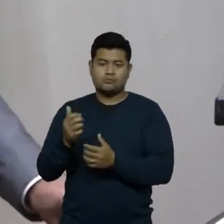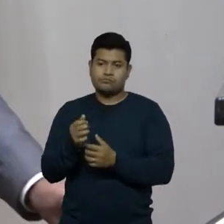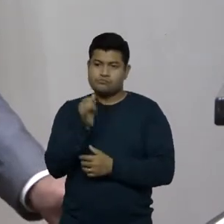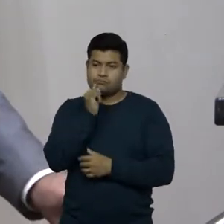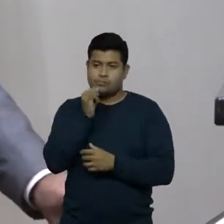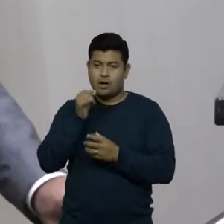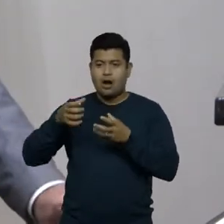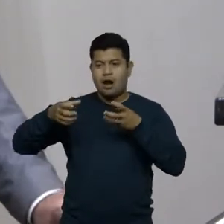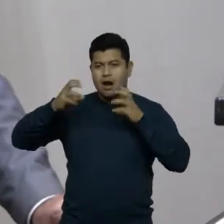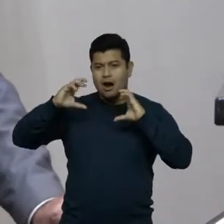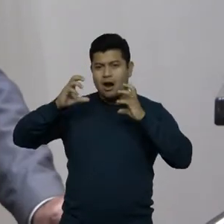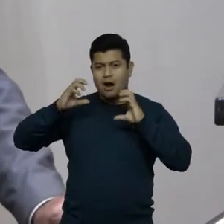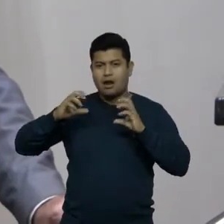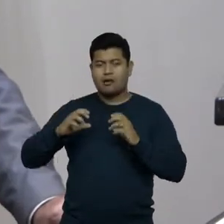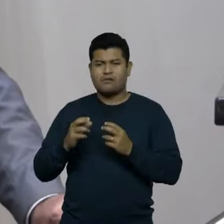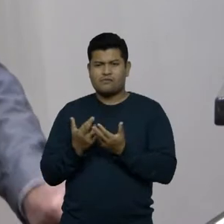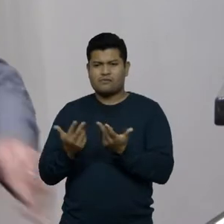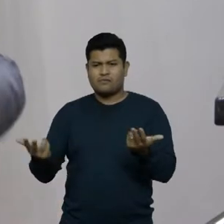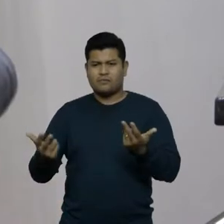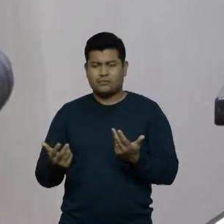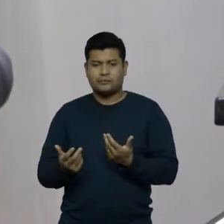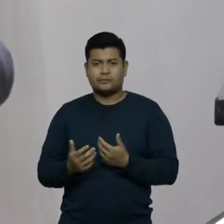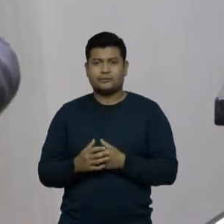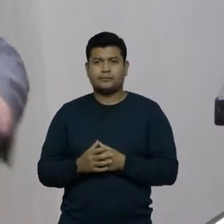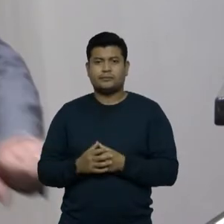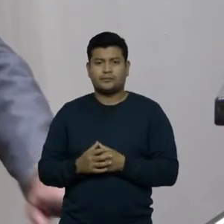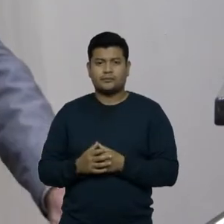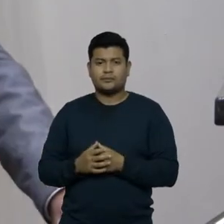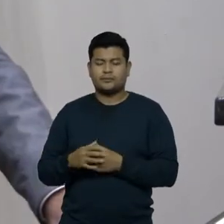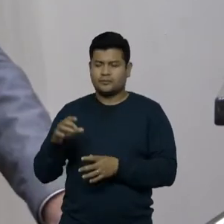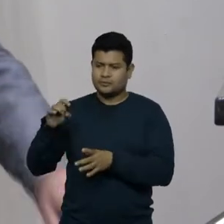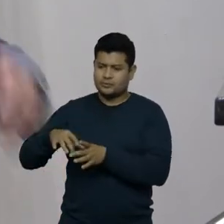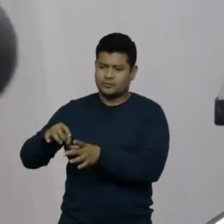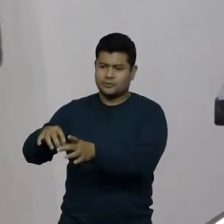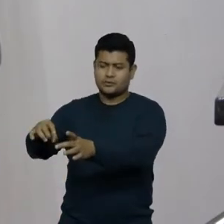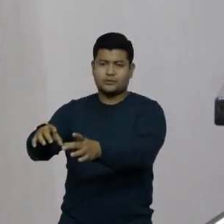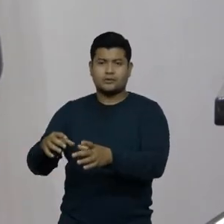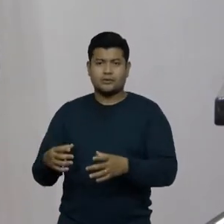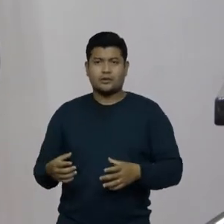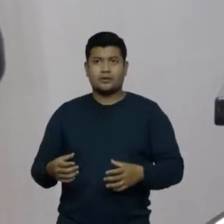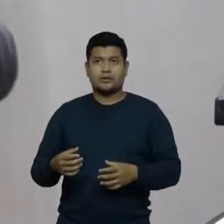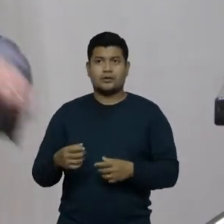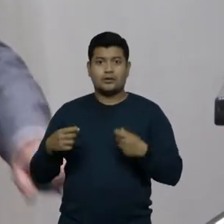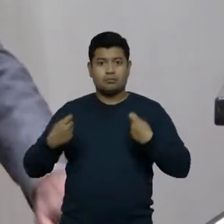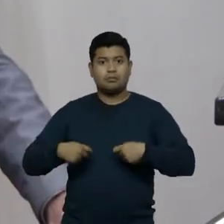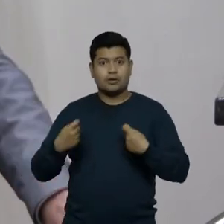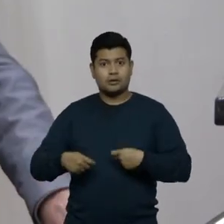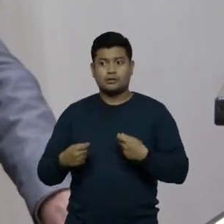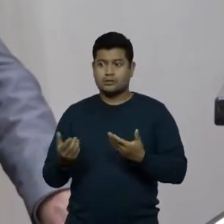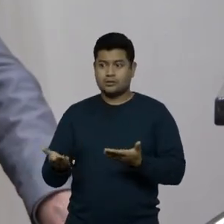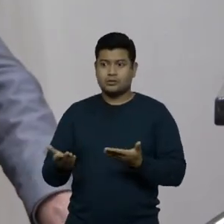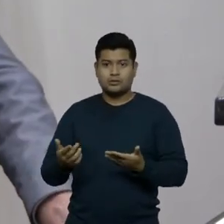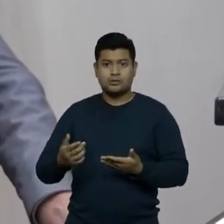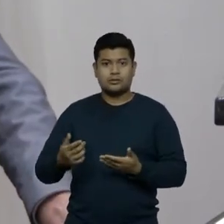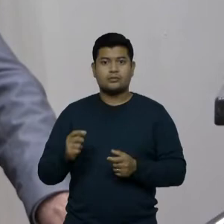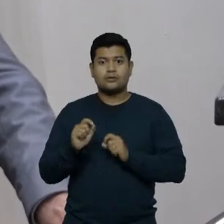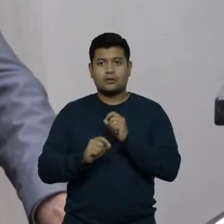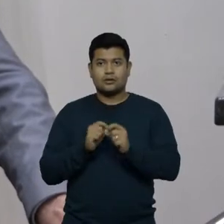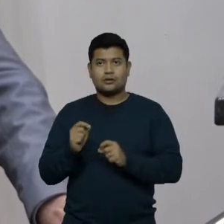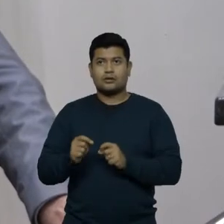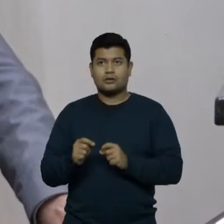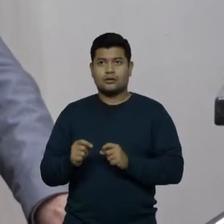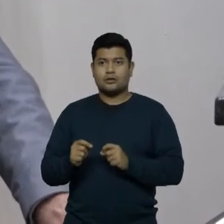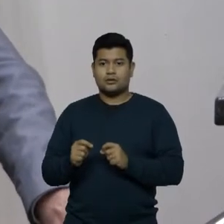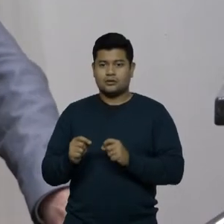faz silagem planta soja tem que ouvir isso e para